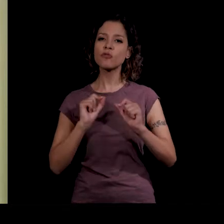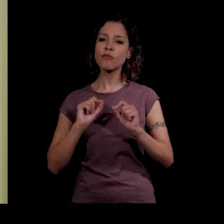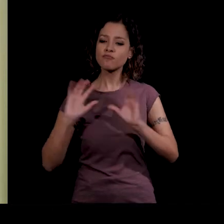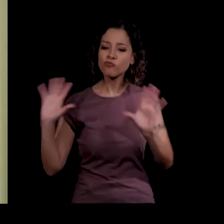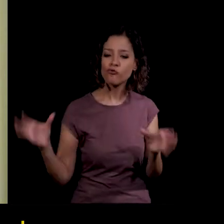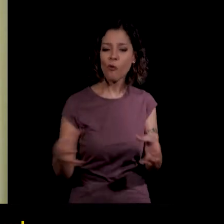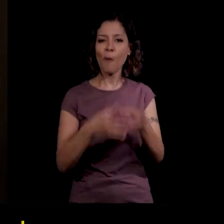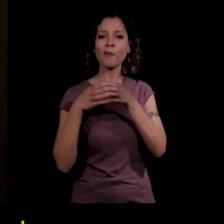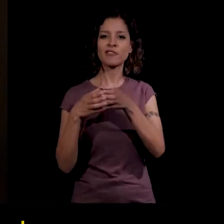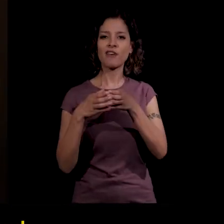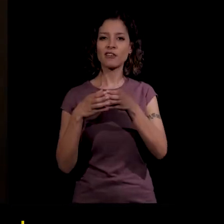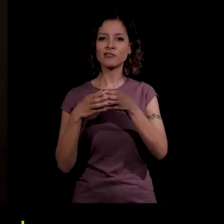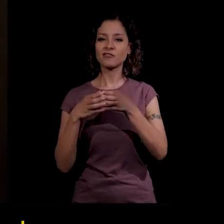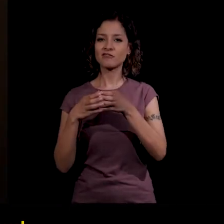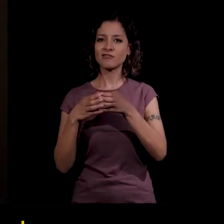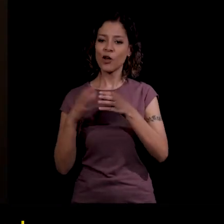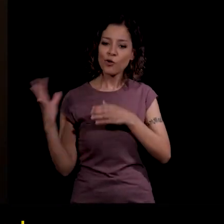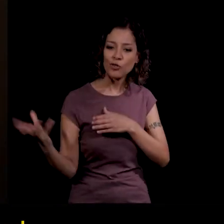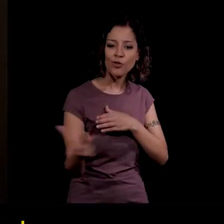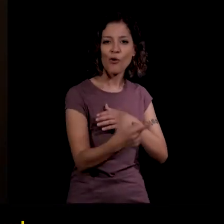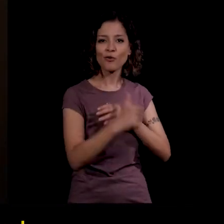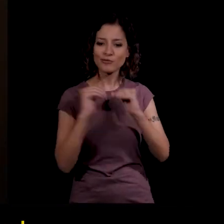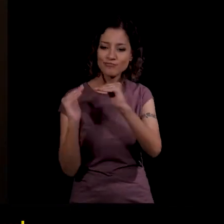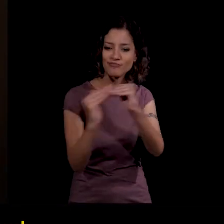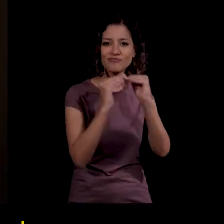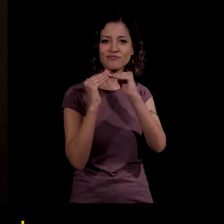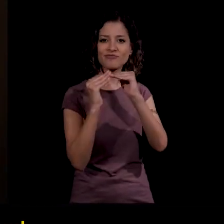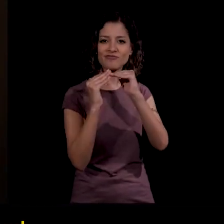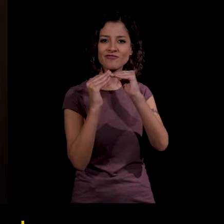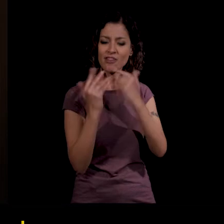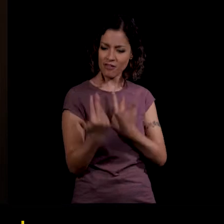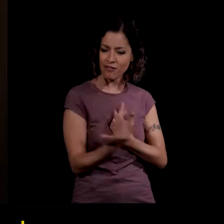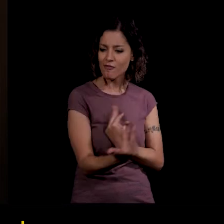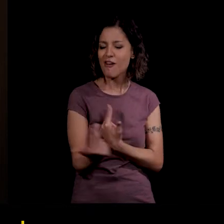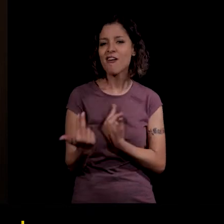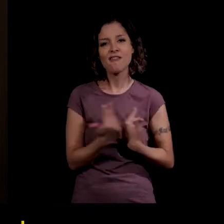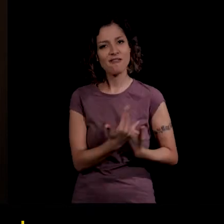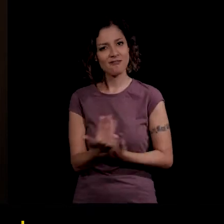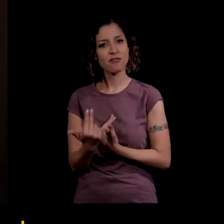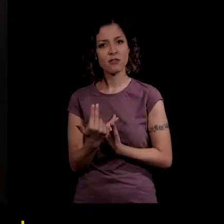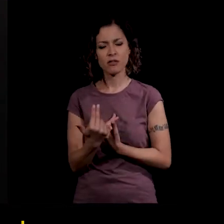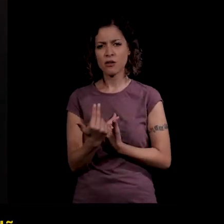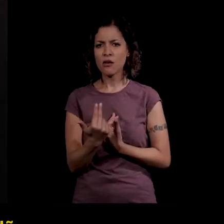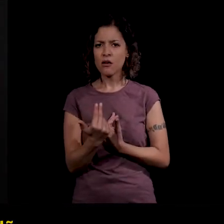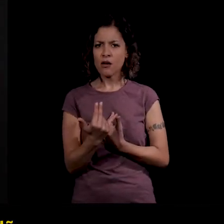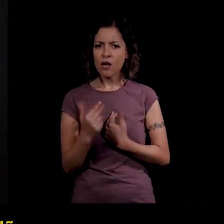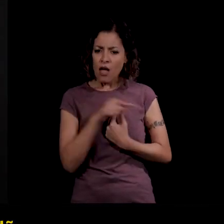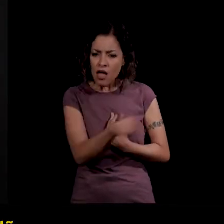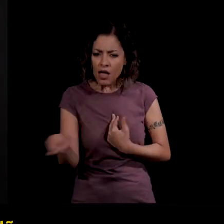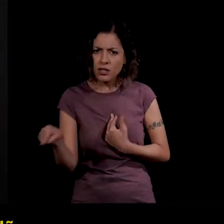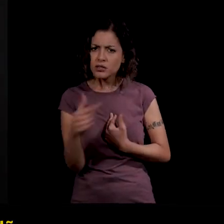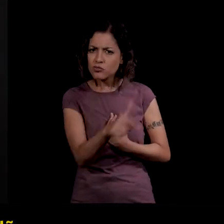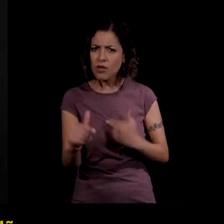uma comunidade, sempre desejando que todos tenham a mesma condição que eu tenho. Senão, é